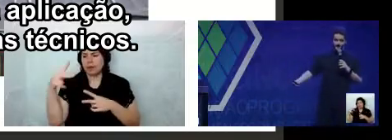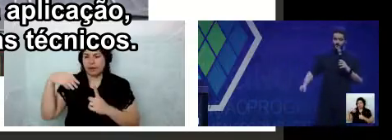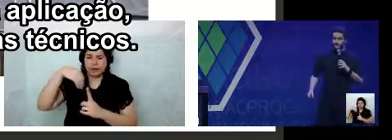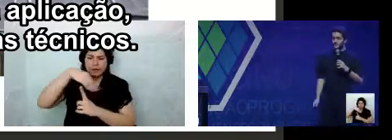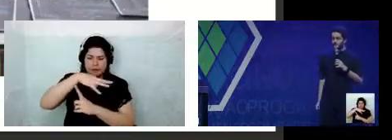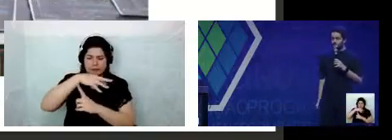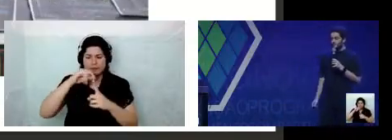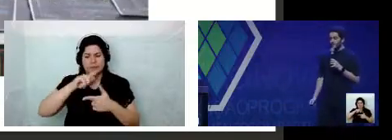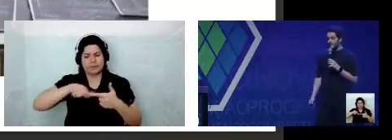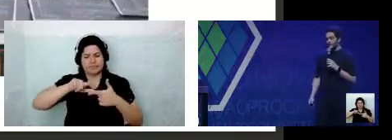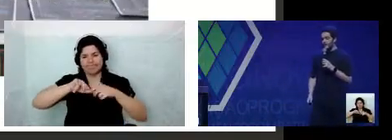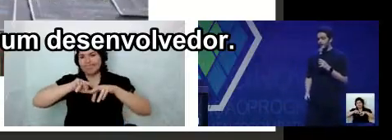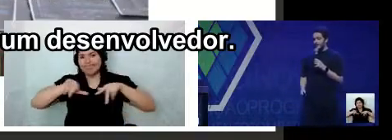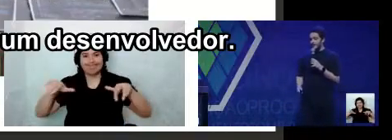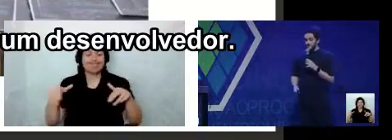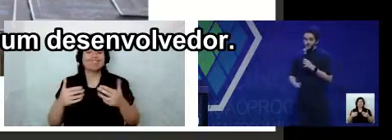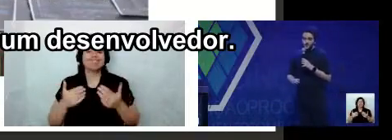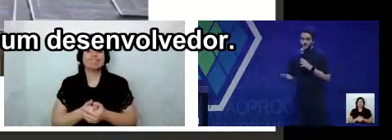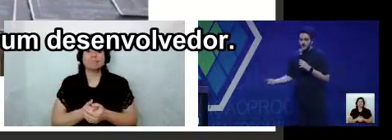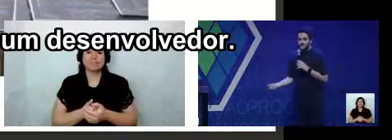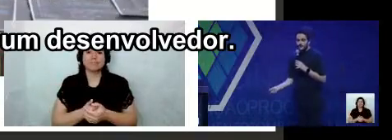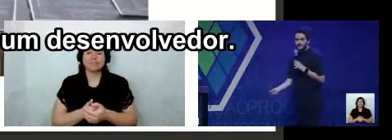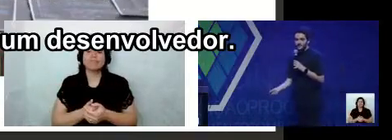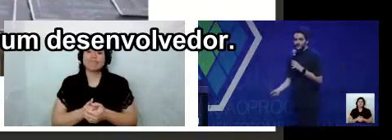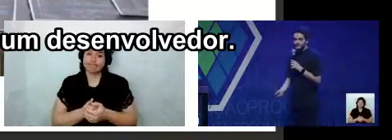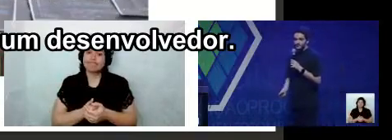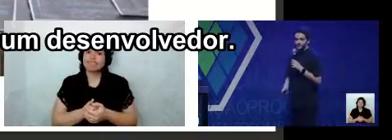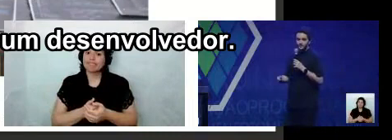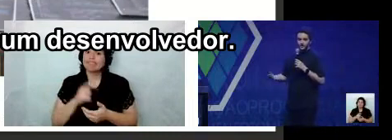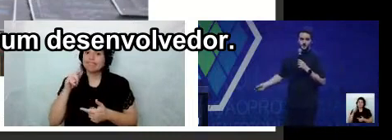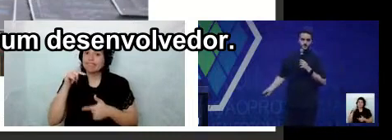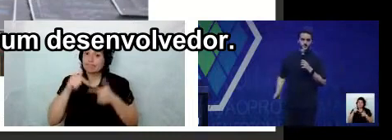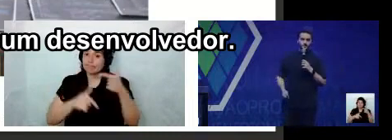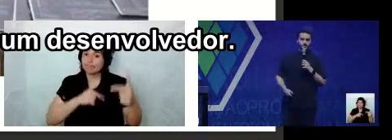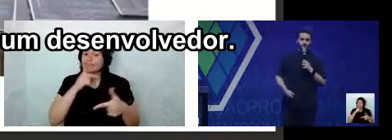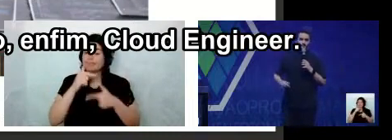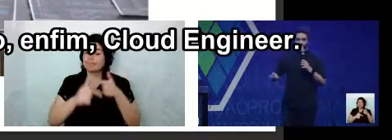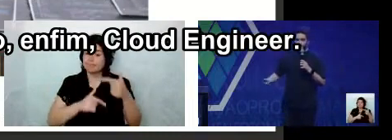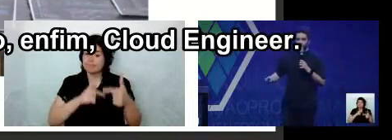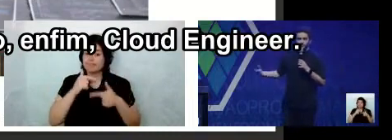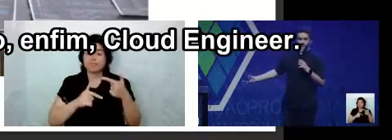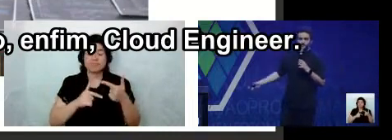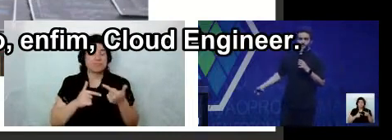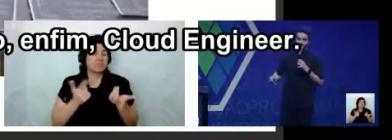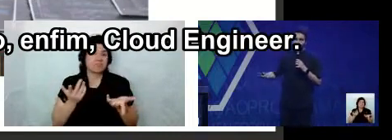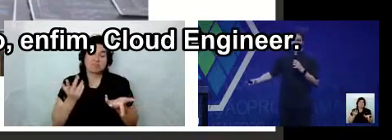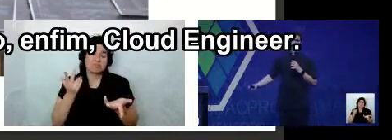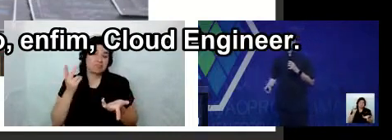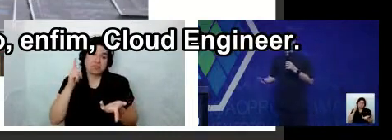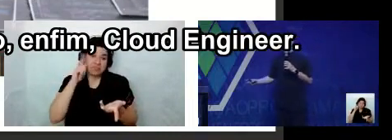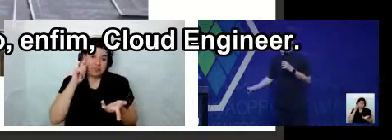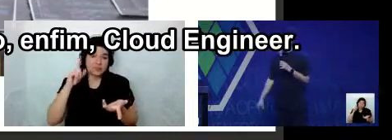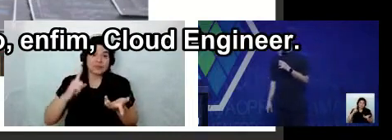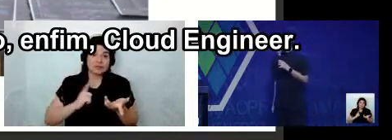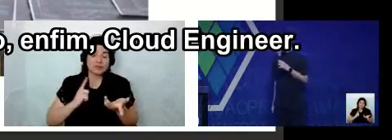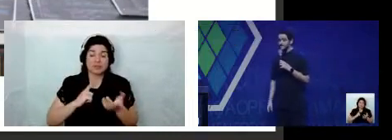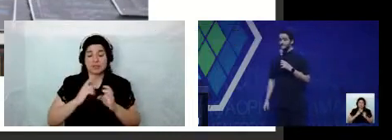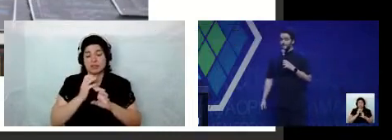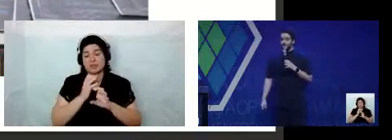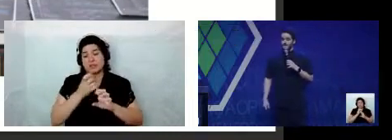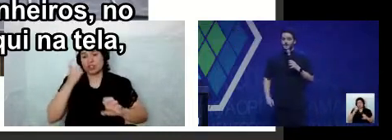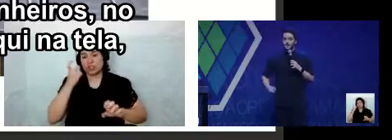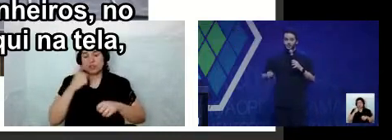problemas técnicos. E isso é uma tarefa trivial no dia a dia de um desenvolvedor. Desenvolvedor, engenheiro, DevOps, arquiteto, enfim, cloud